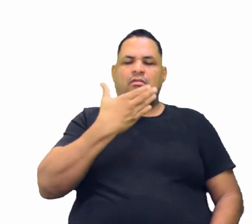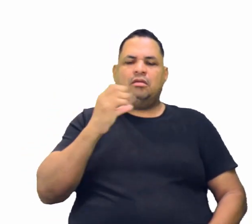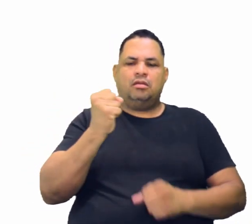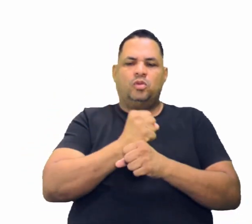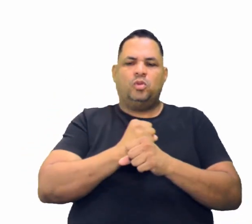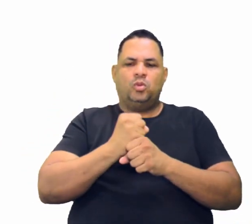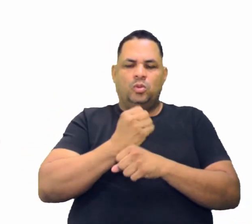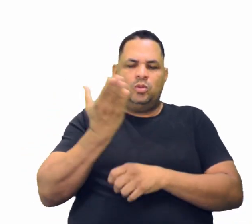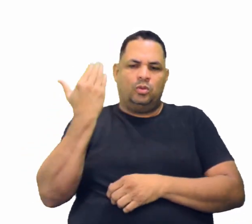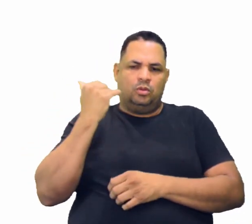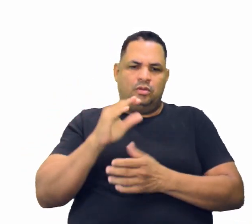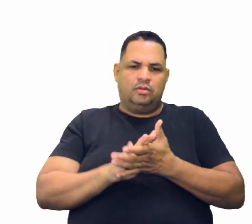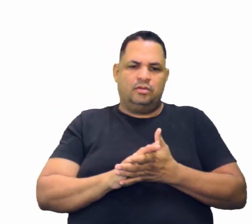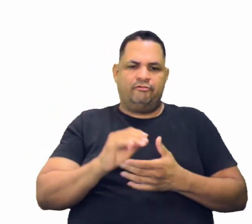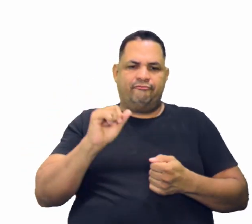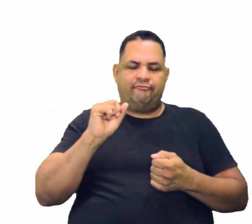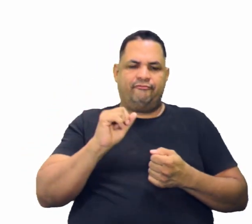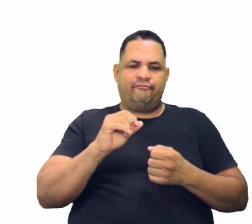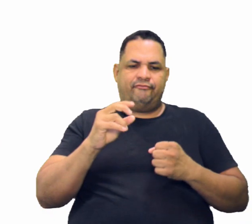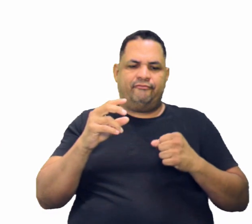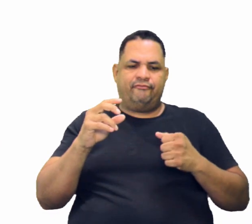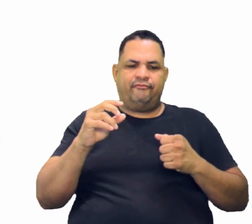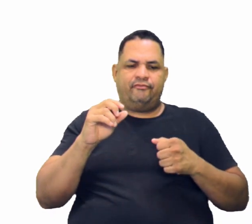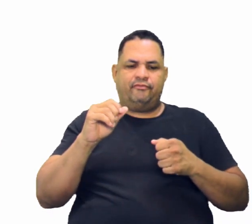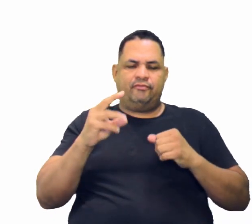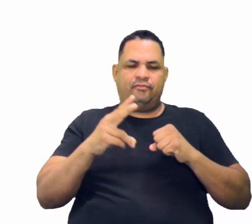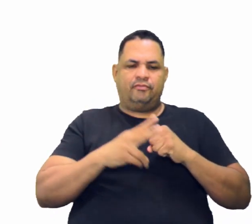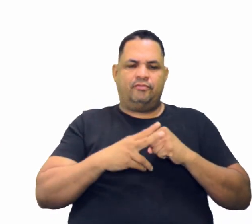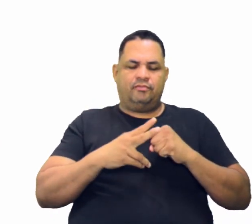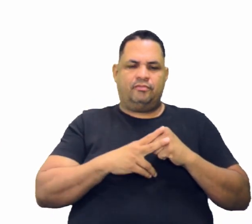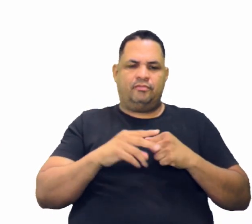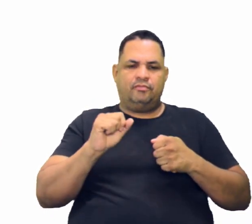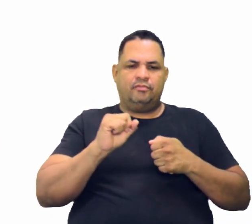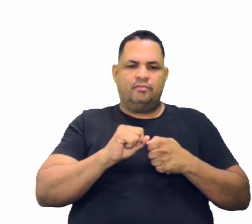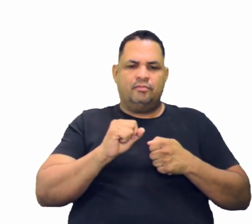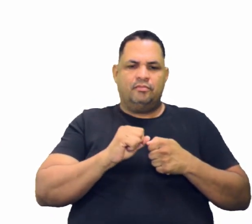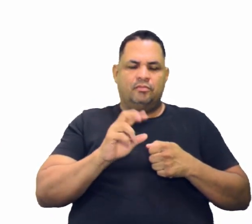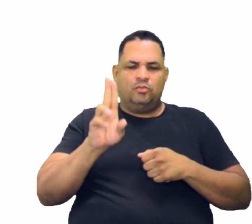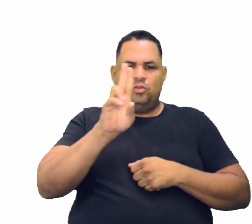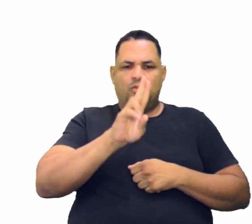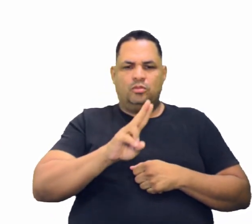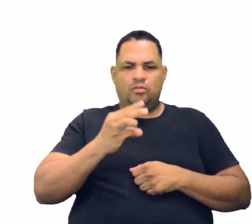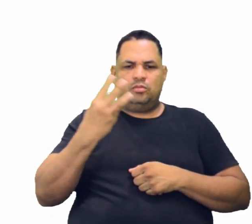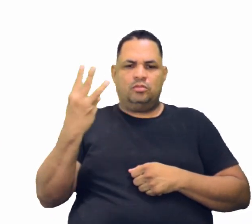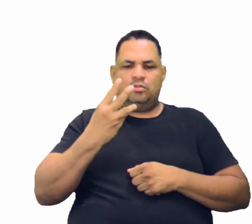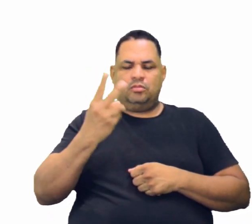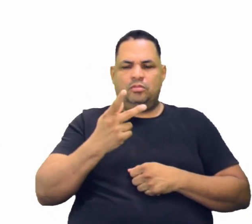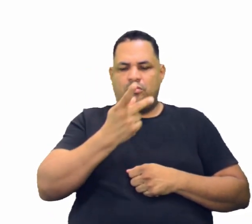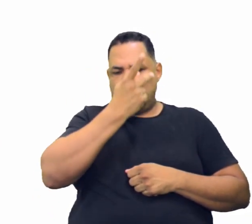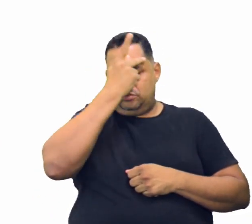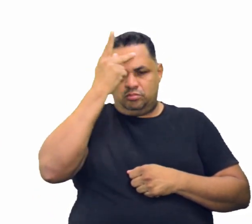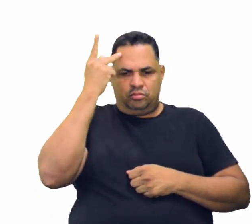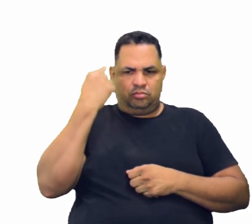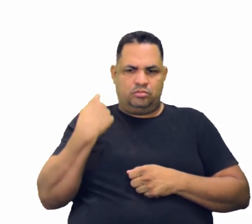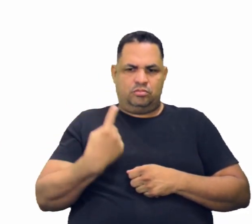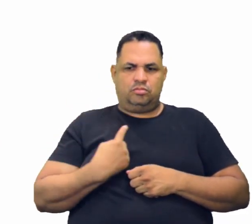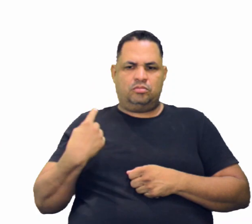Porque verbo fazer indicando tempo decorrido usa-se na terceira pessoa